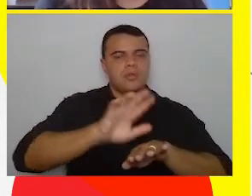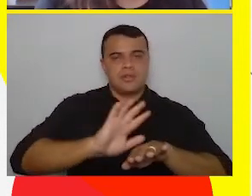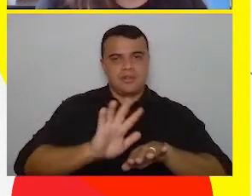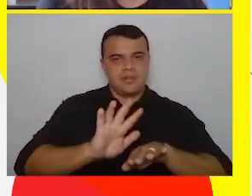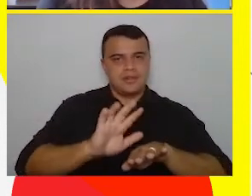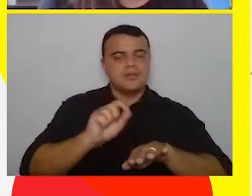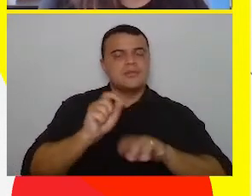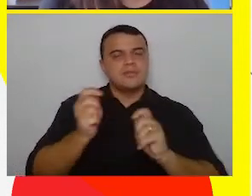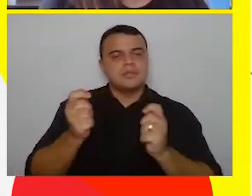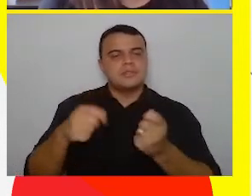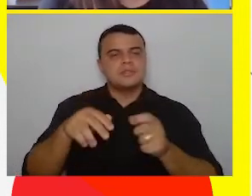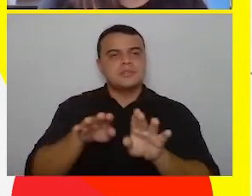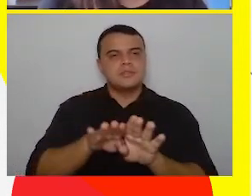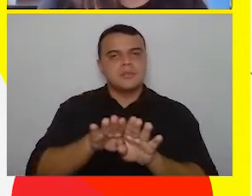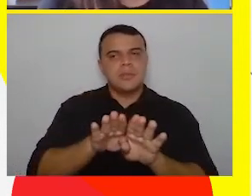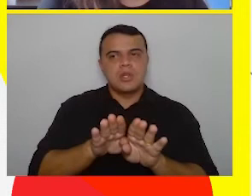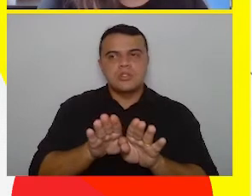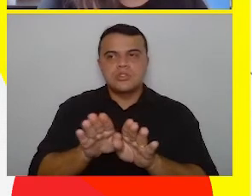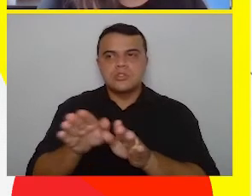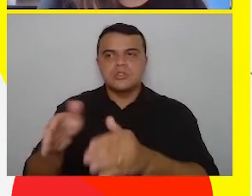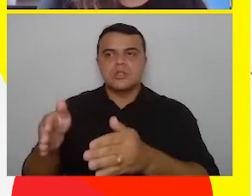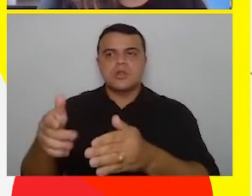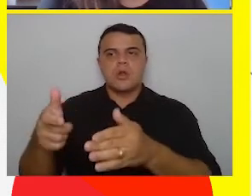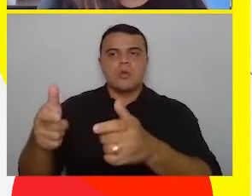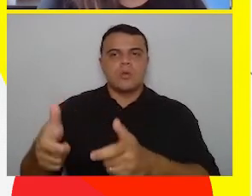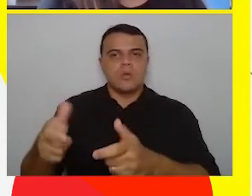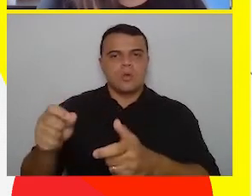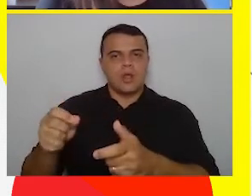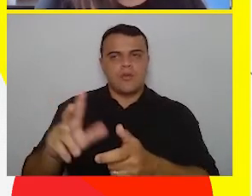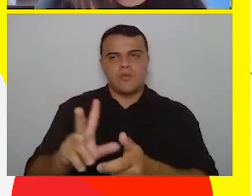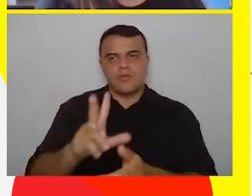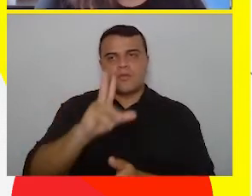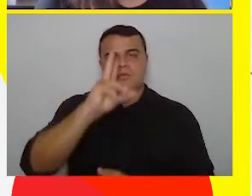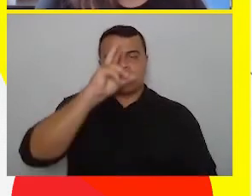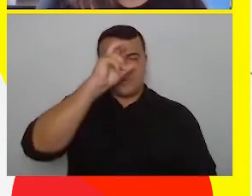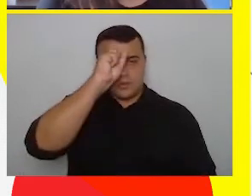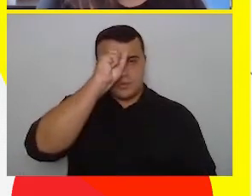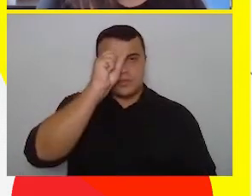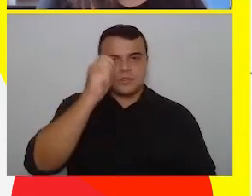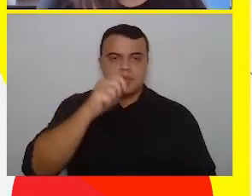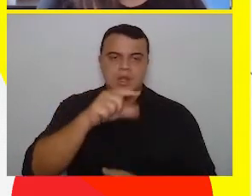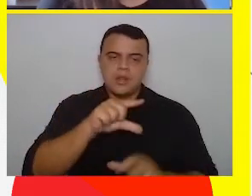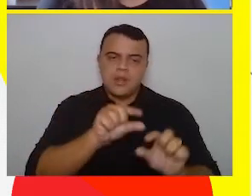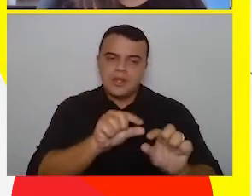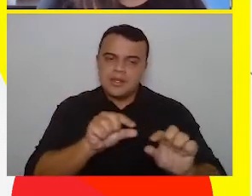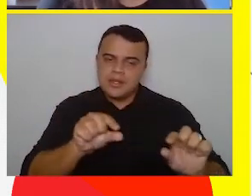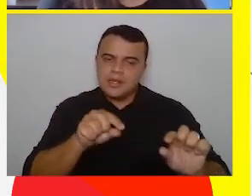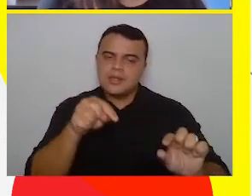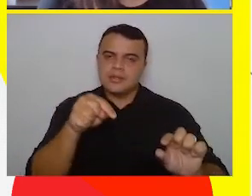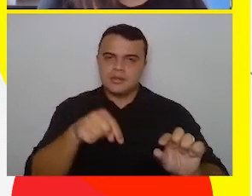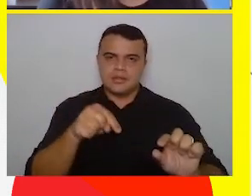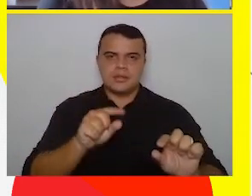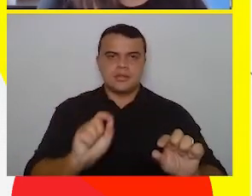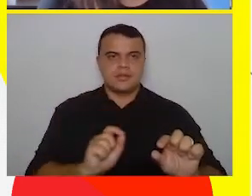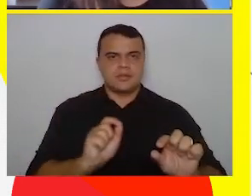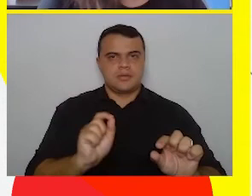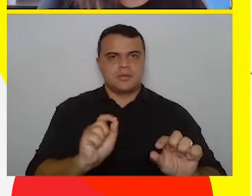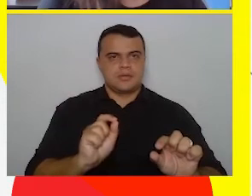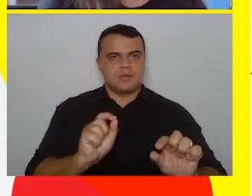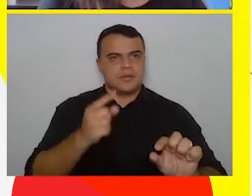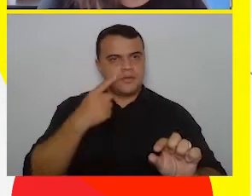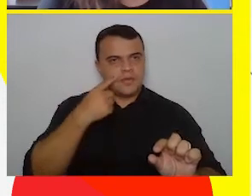como direção, como força. Então, a linha também é um elemento